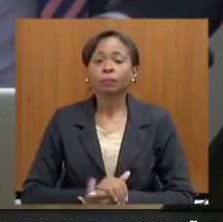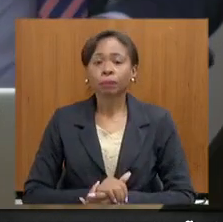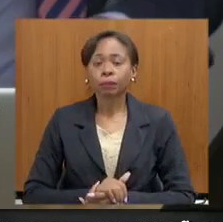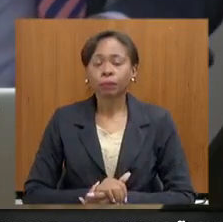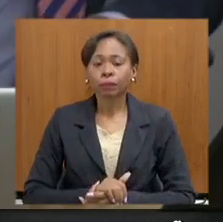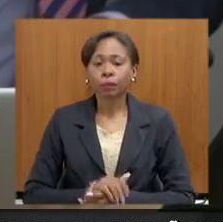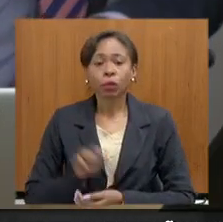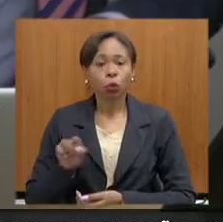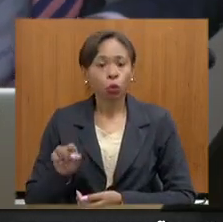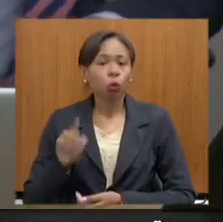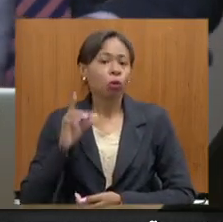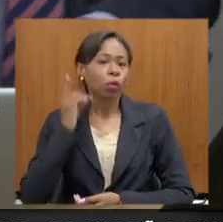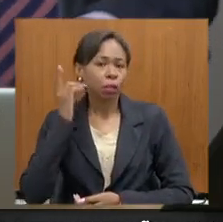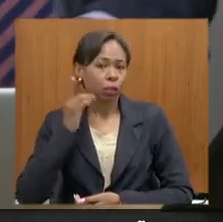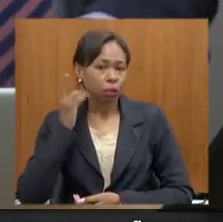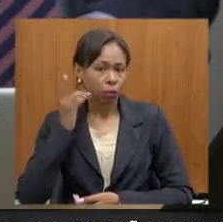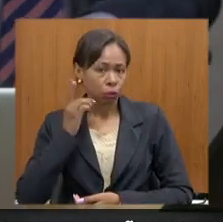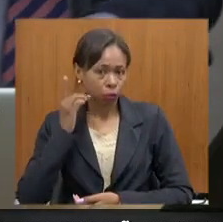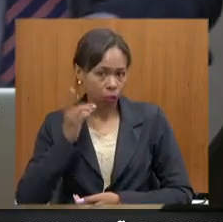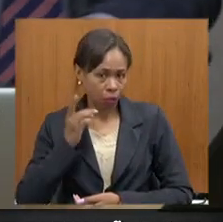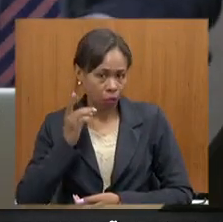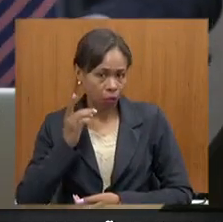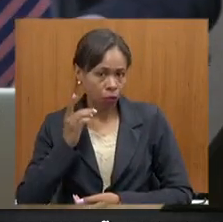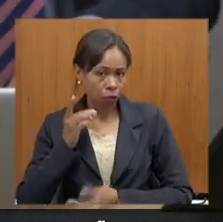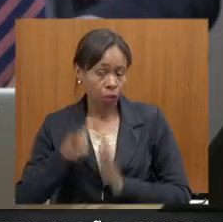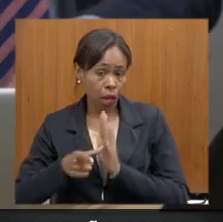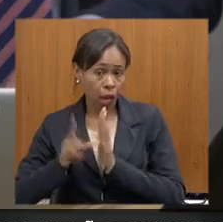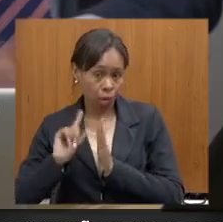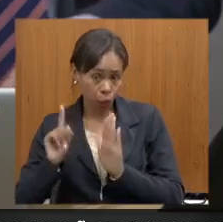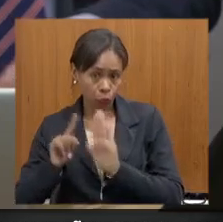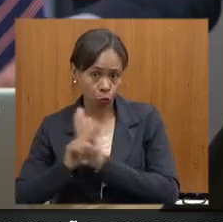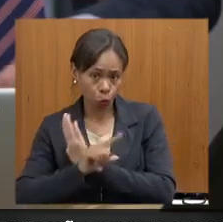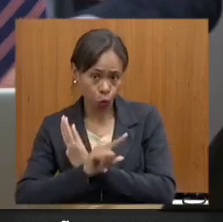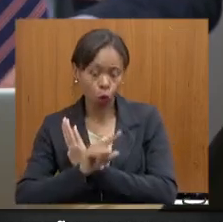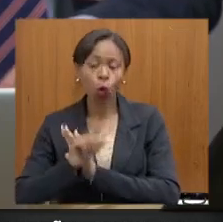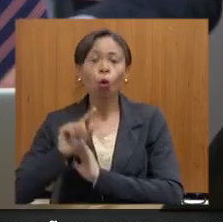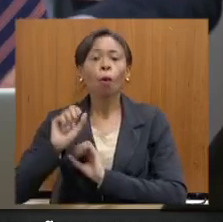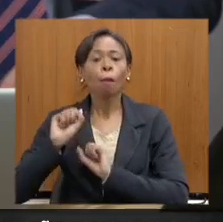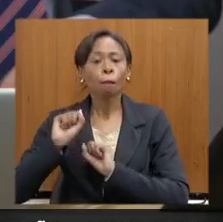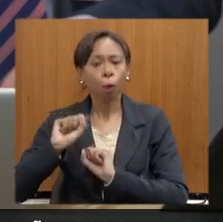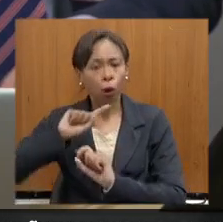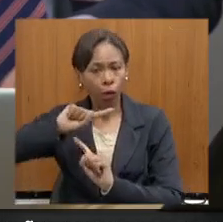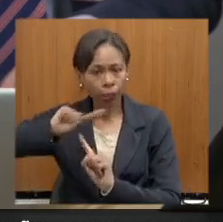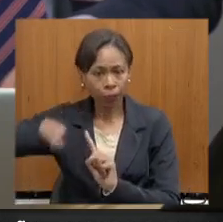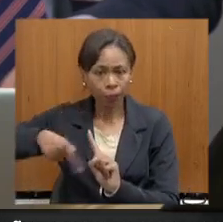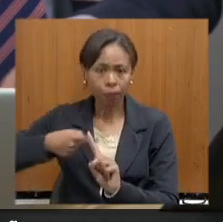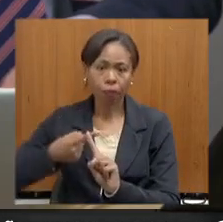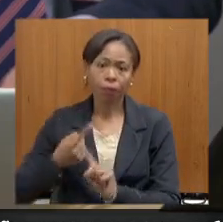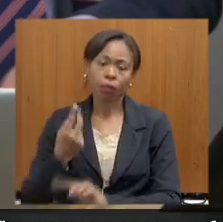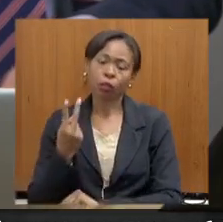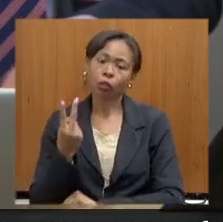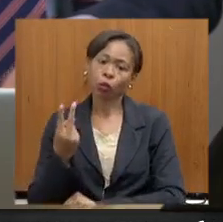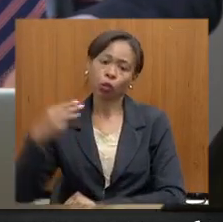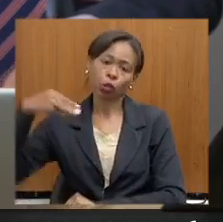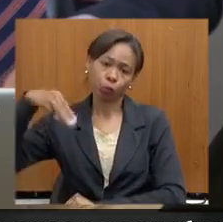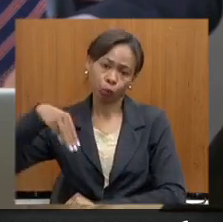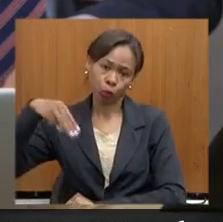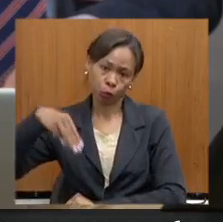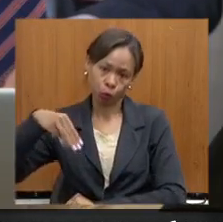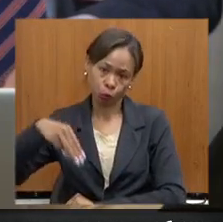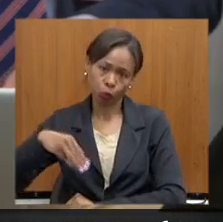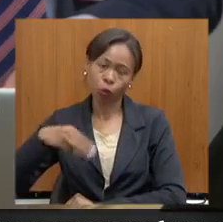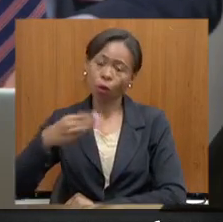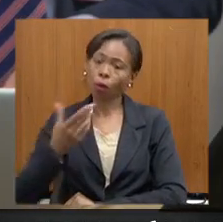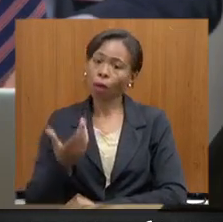o deputado que o interpelou disporá de dois minutos para suas